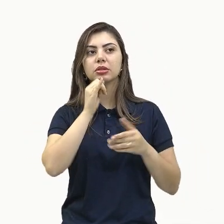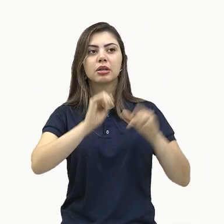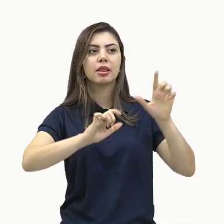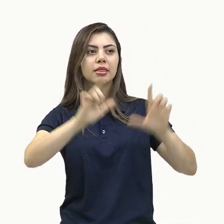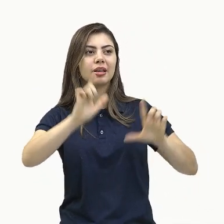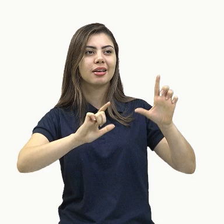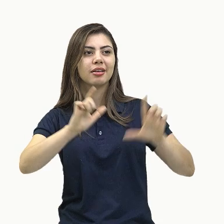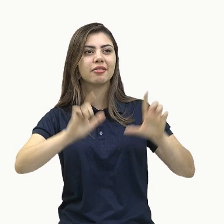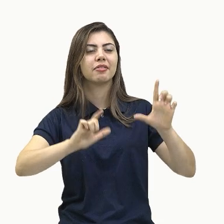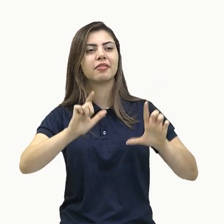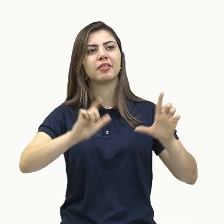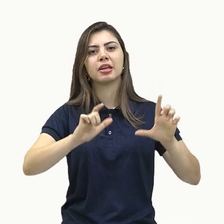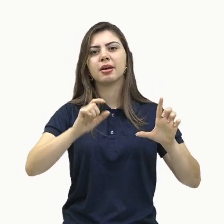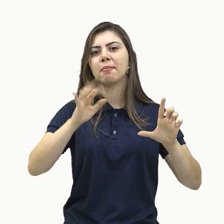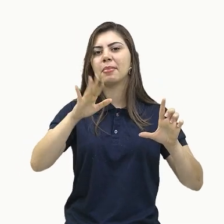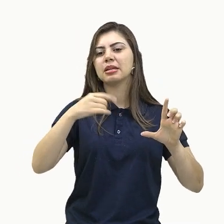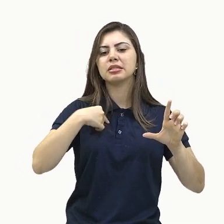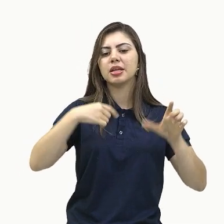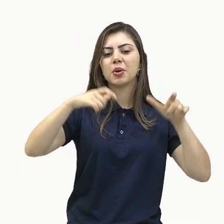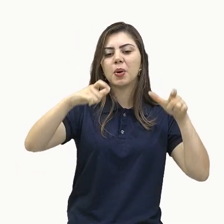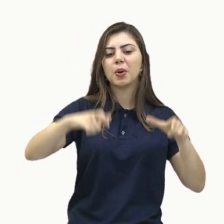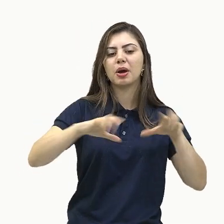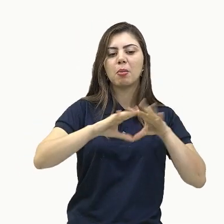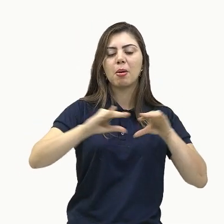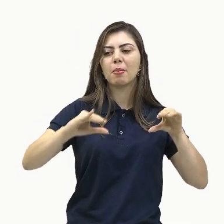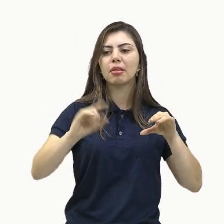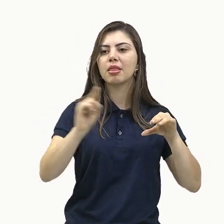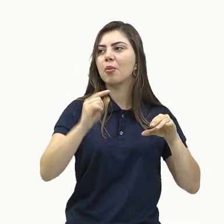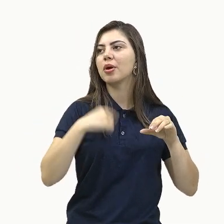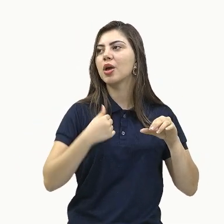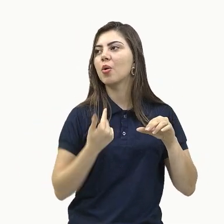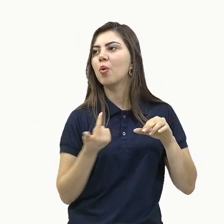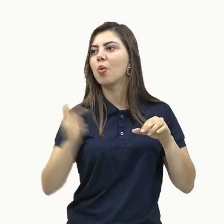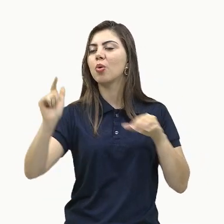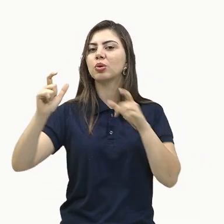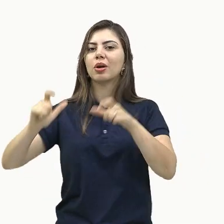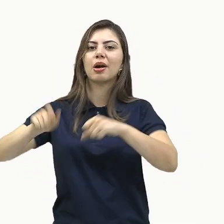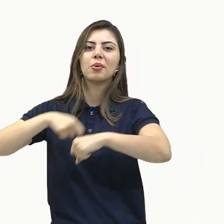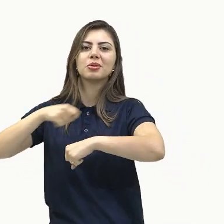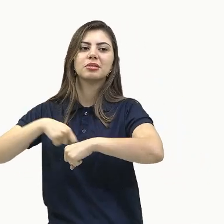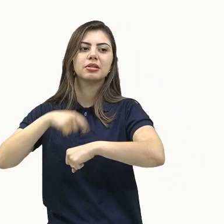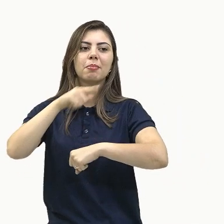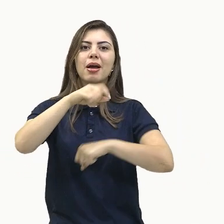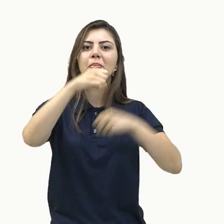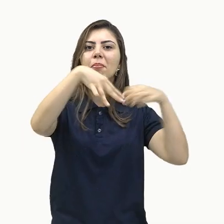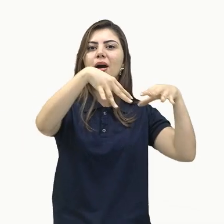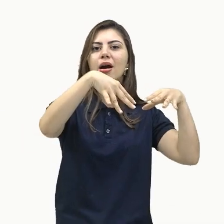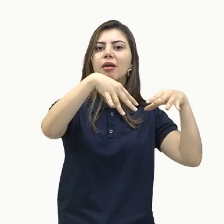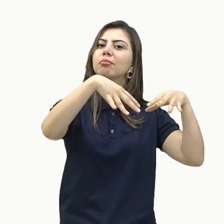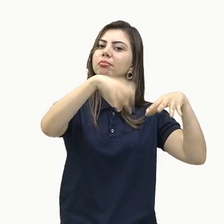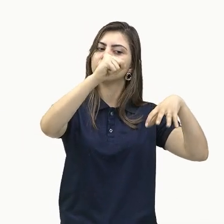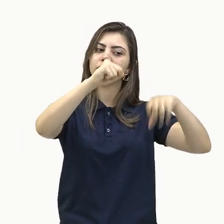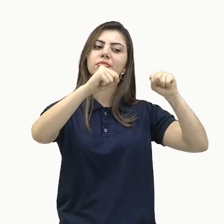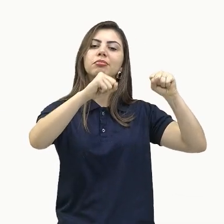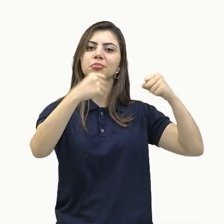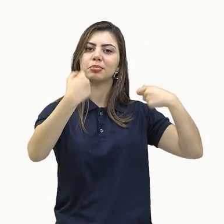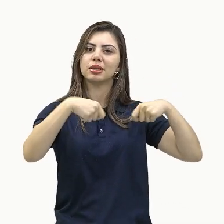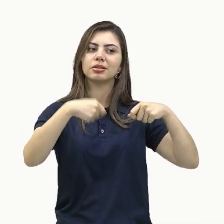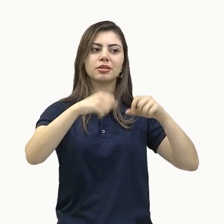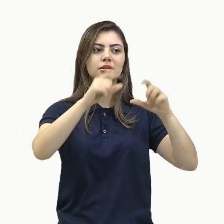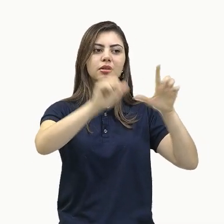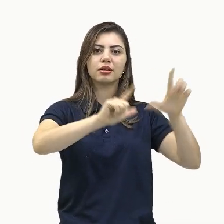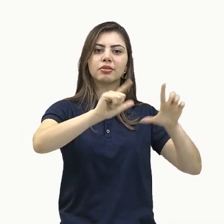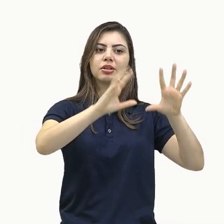não estão sendo utilizados. Tudo isso, né, alguns dos exemplos, além de como que a gente pode também colocar esse R